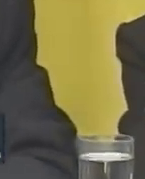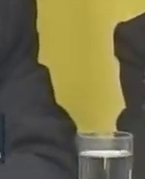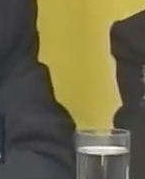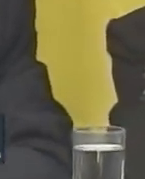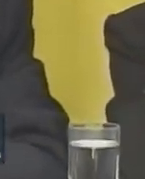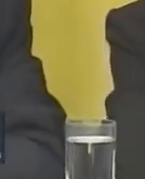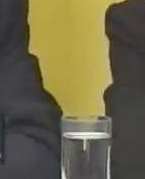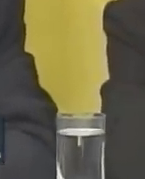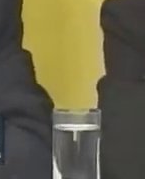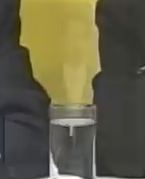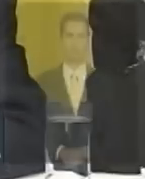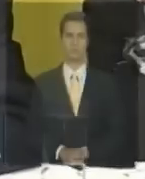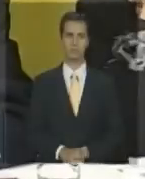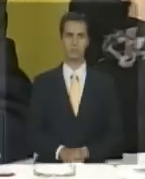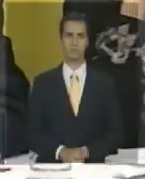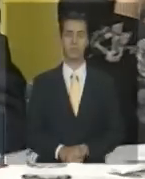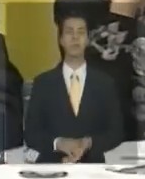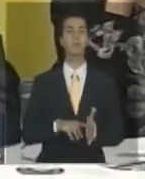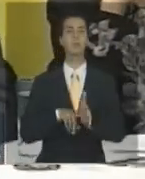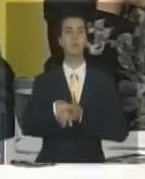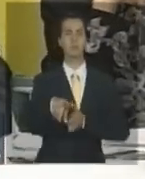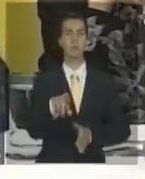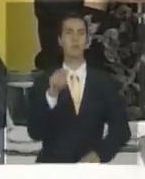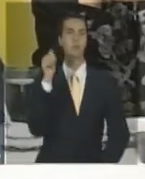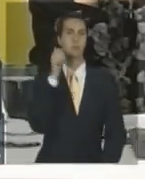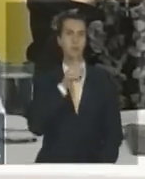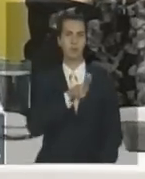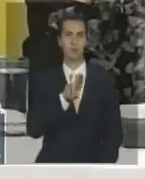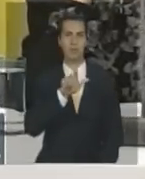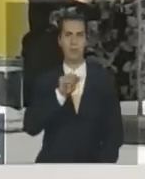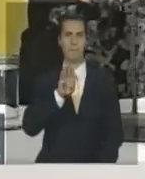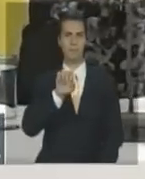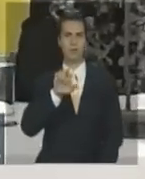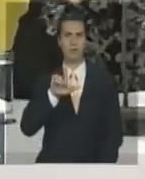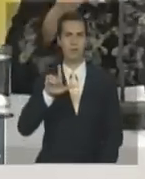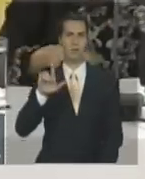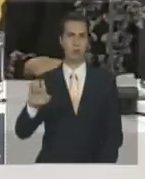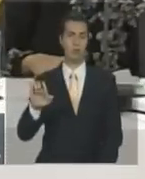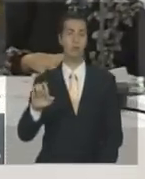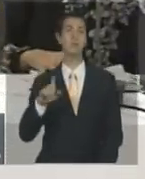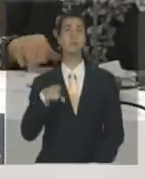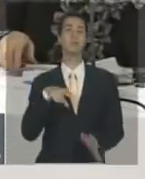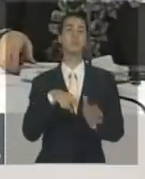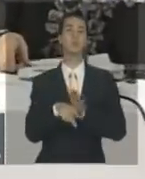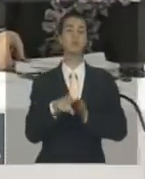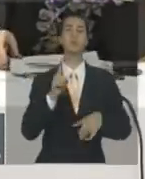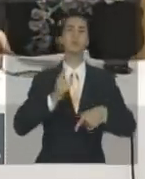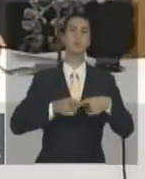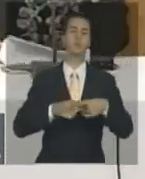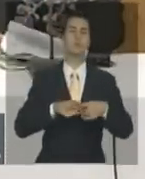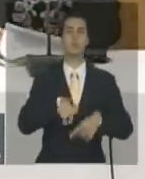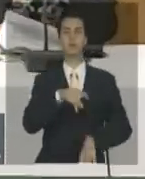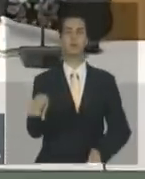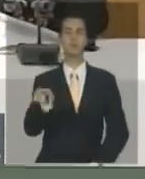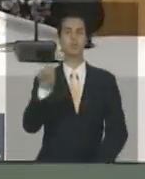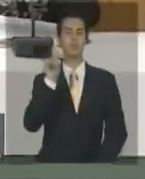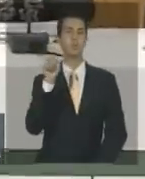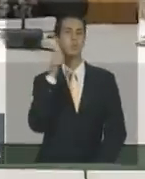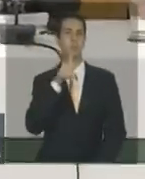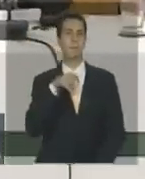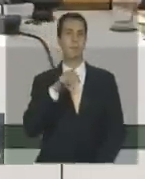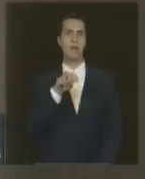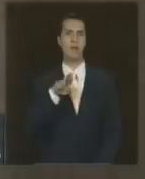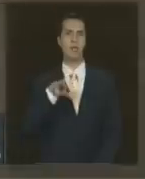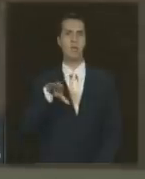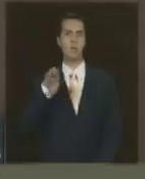Eu queria perguntar para a senhora Labelle e para o ministro por que a Marribo foi escolhida e como vocês esperam que ela